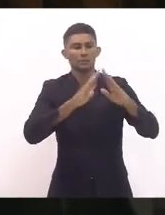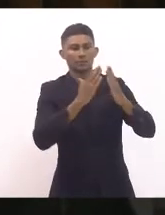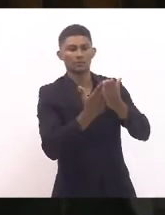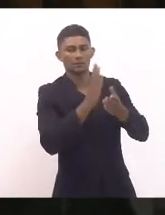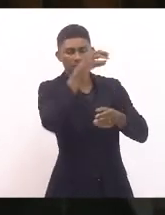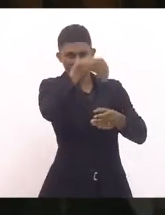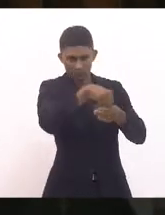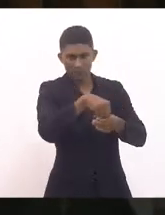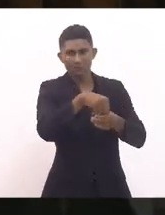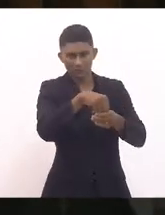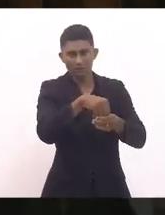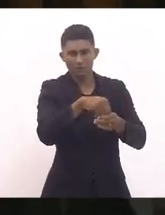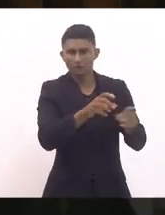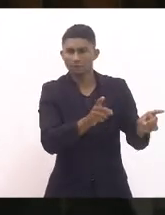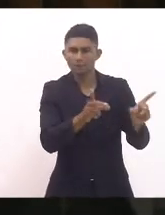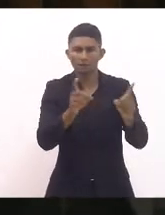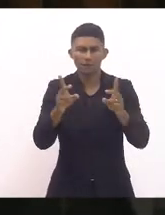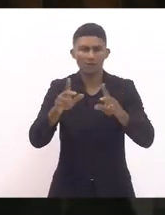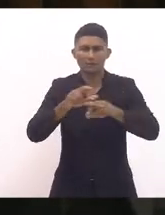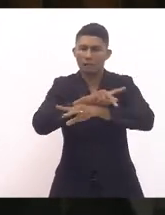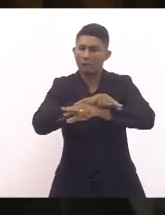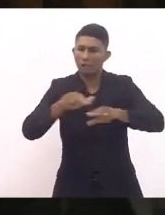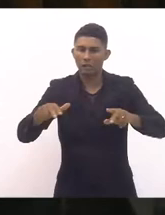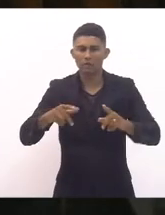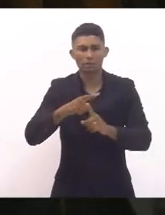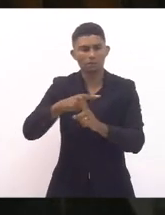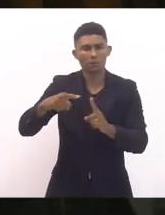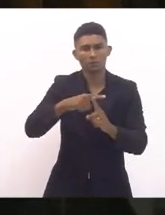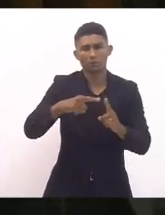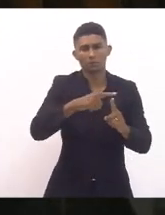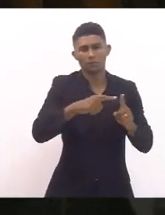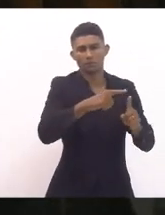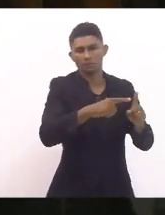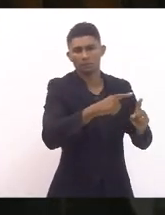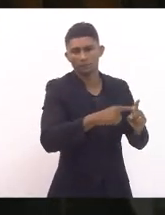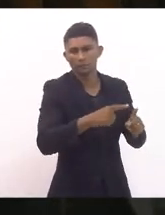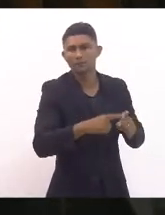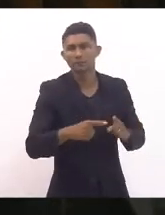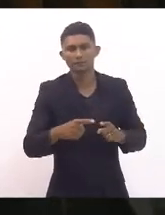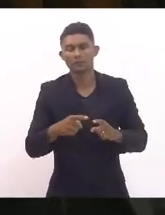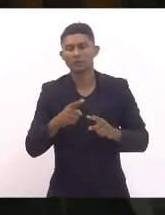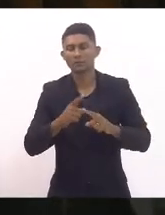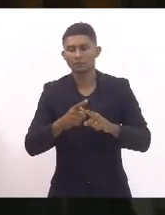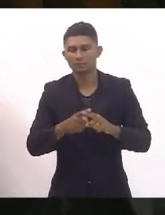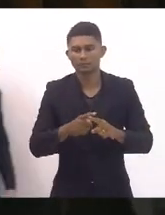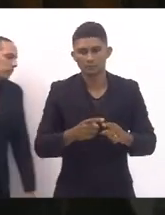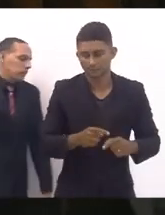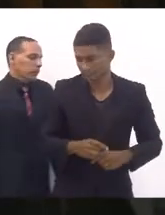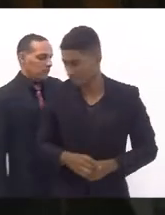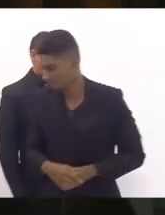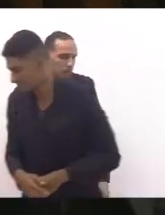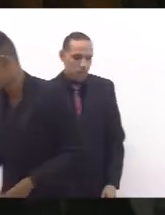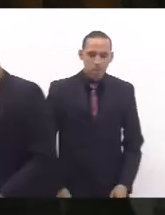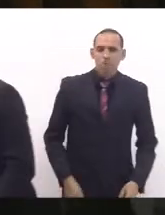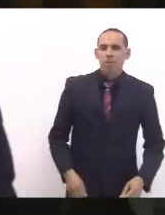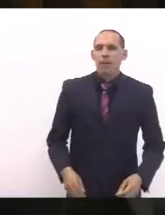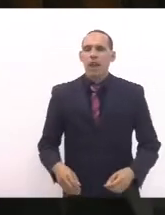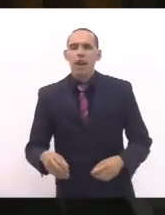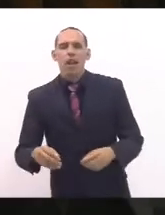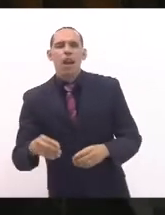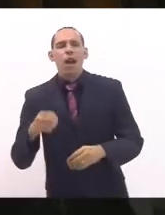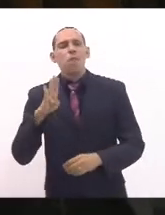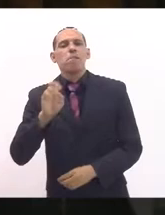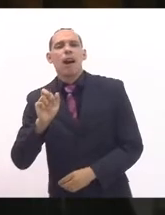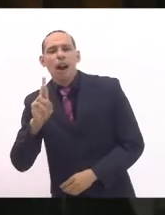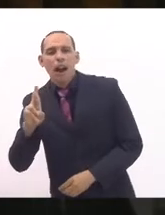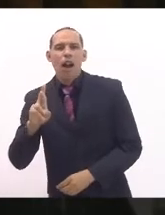aquisição, confecção e distribuição de produtos que colaboram para a obesidade infantil em bares, cantinas e